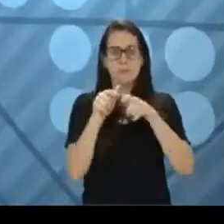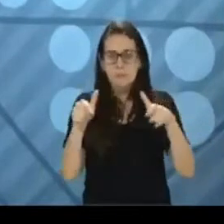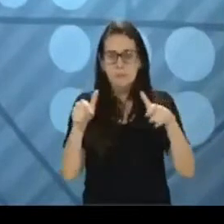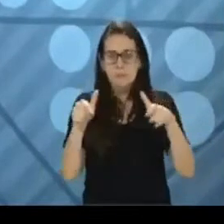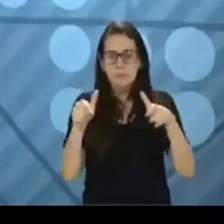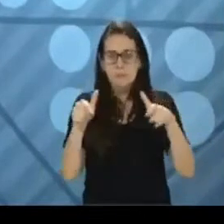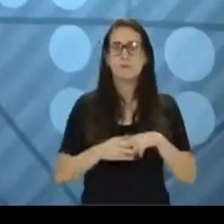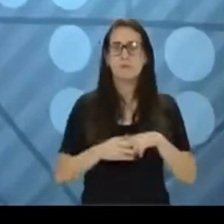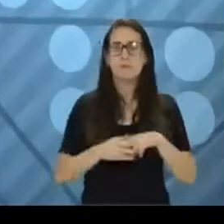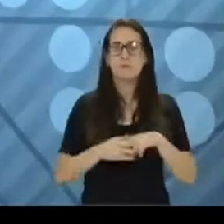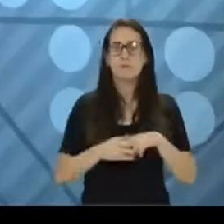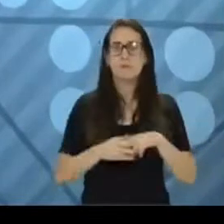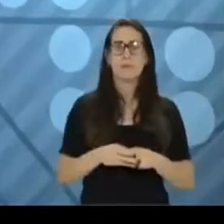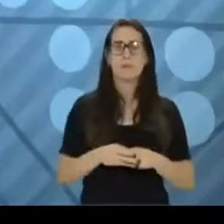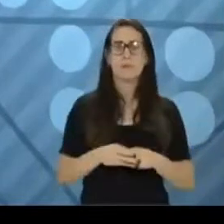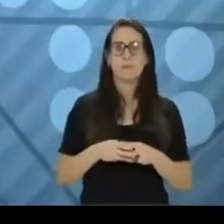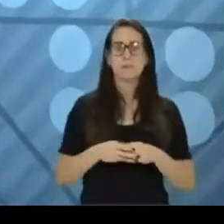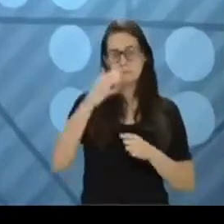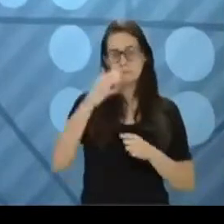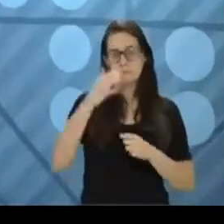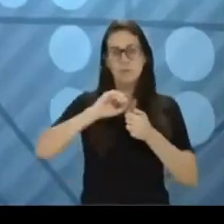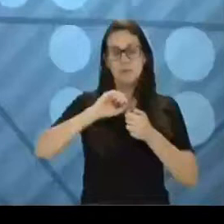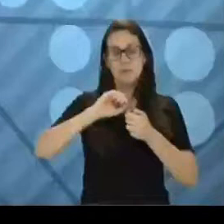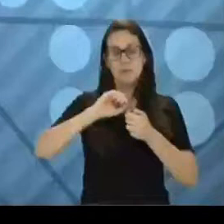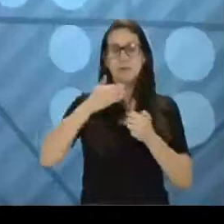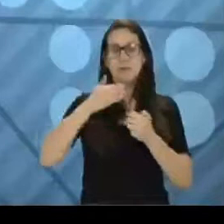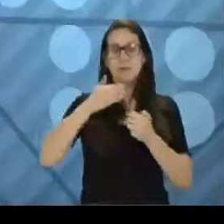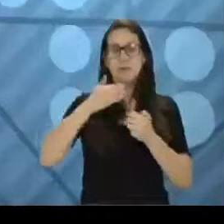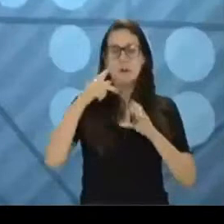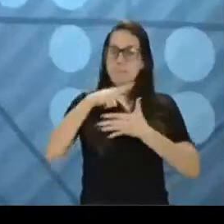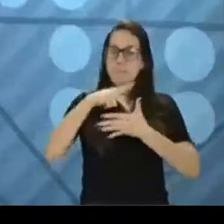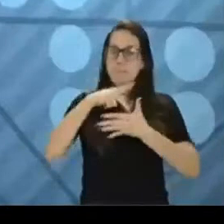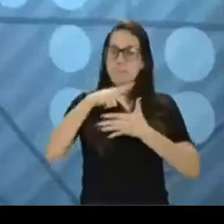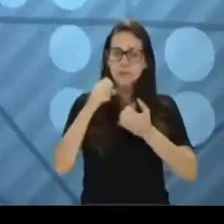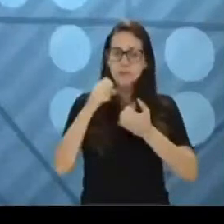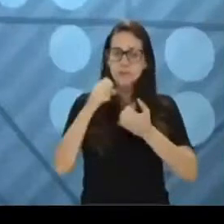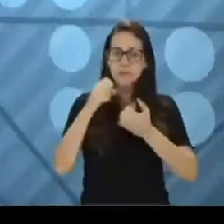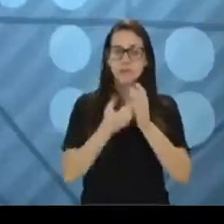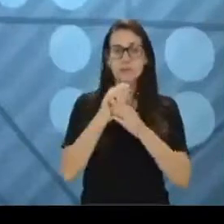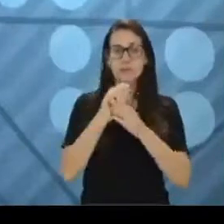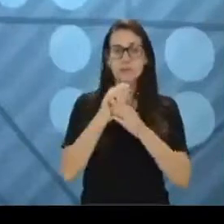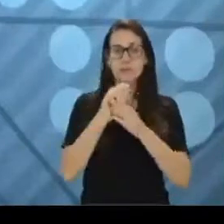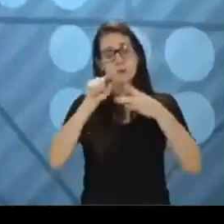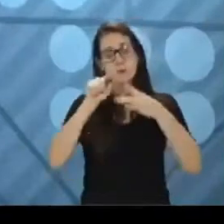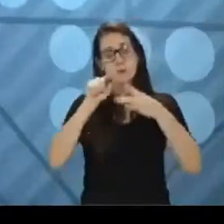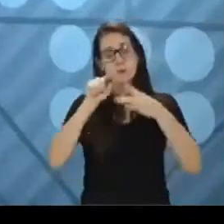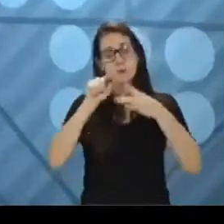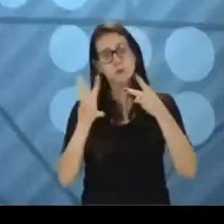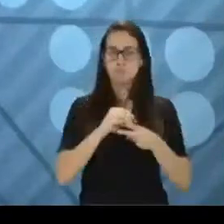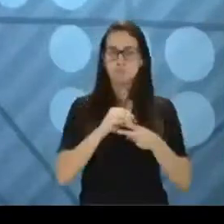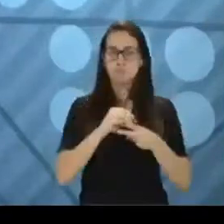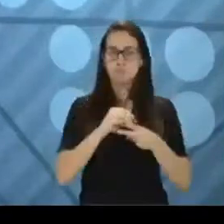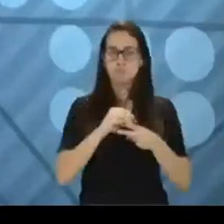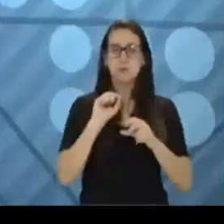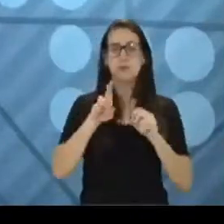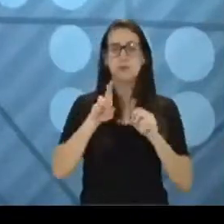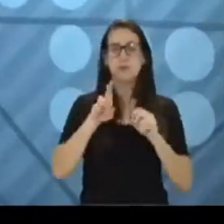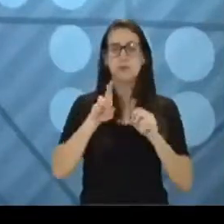que vão fazer o processamento dessas proteínas. De forma geral, eles são formados por RNA ribossômicos, mas cada um com as